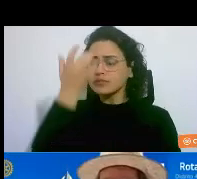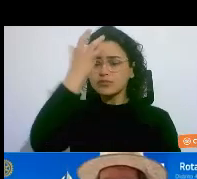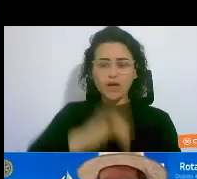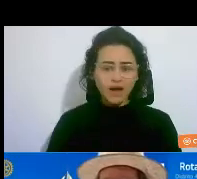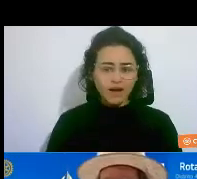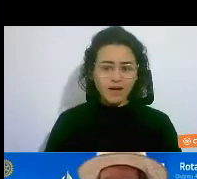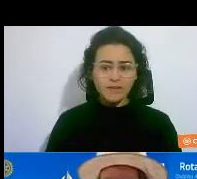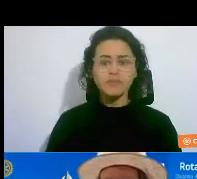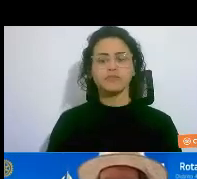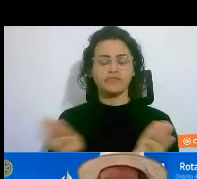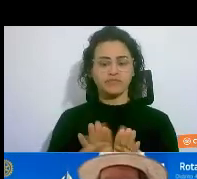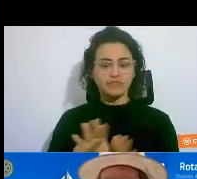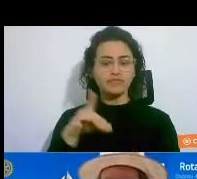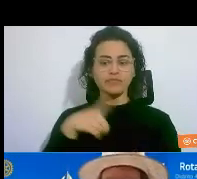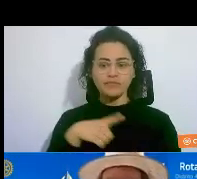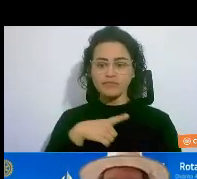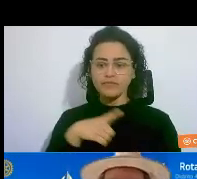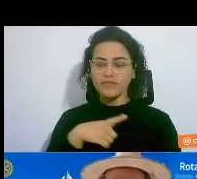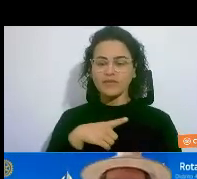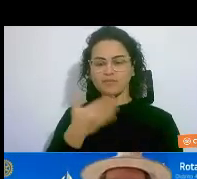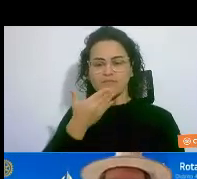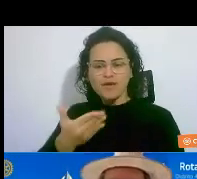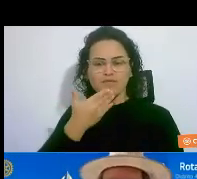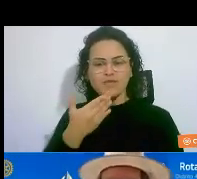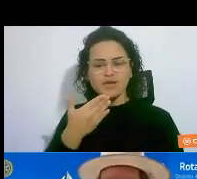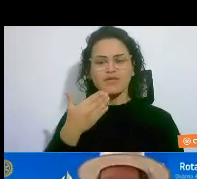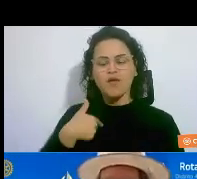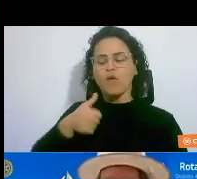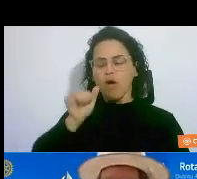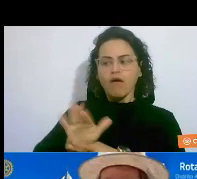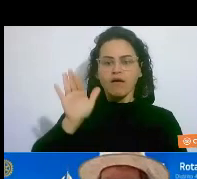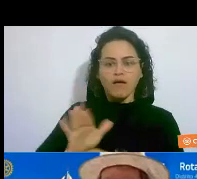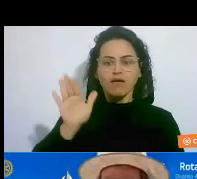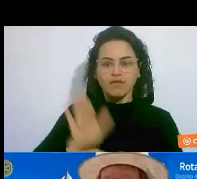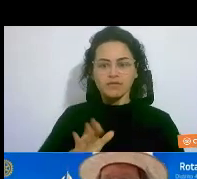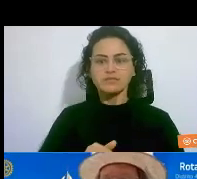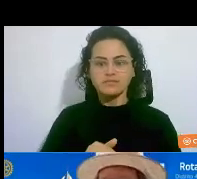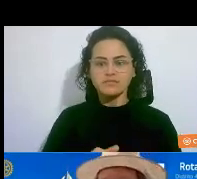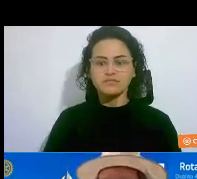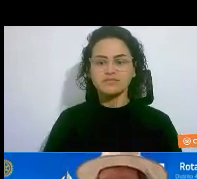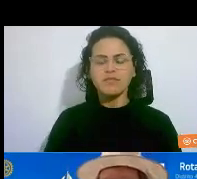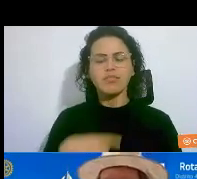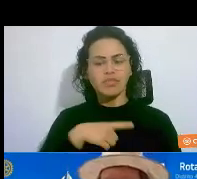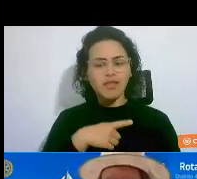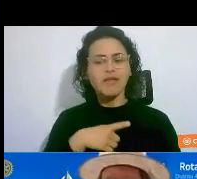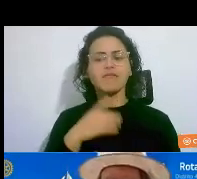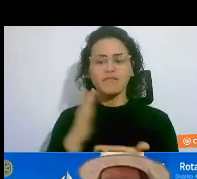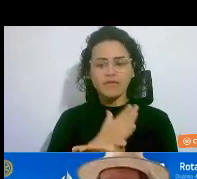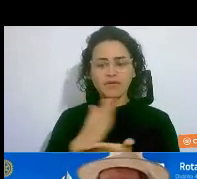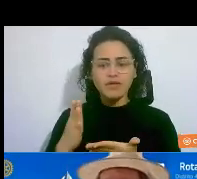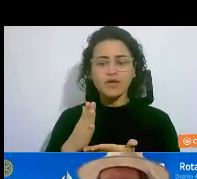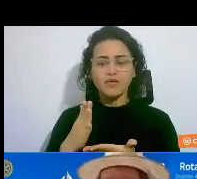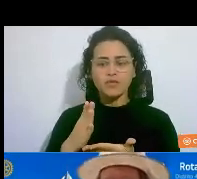auxílio aí para fechar Paul Harris. Hoje mesmo ainda estive conversando com alguns companheiros que continuam ainda doando em nome